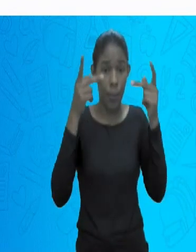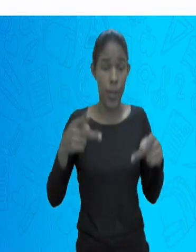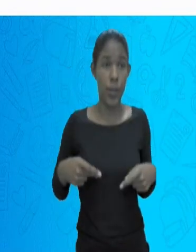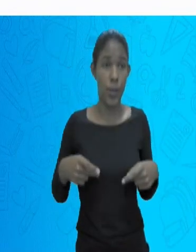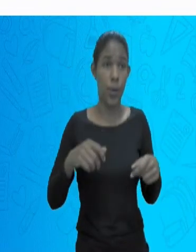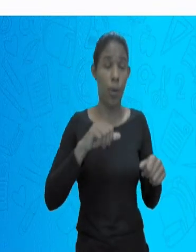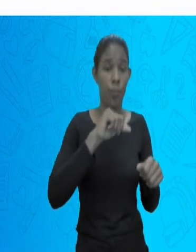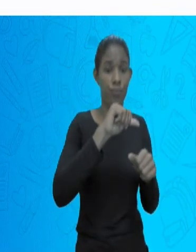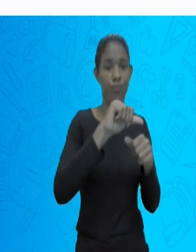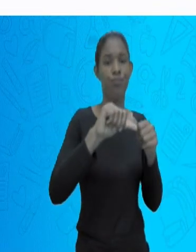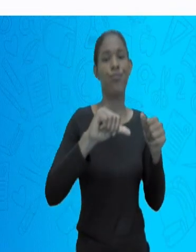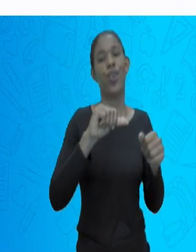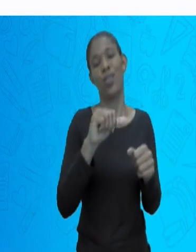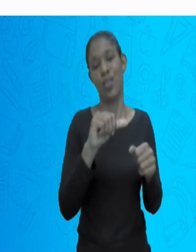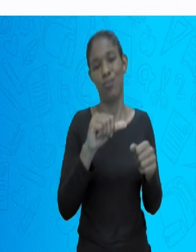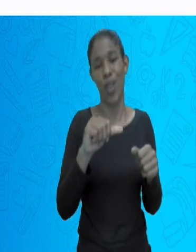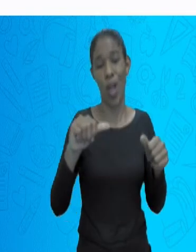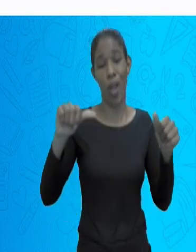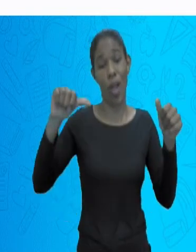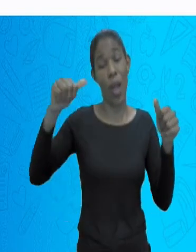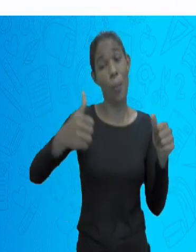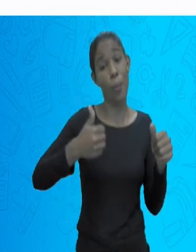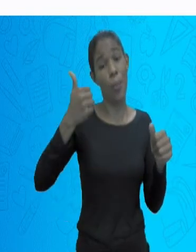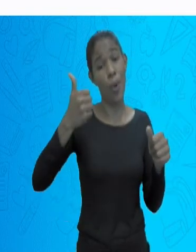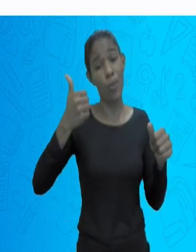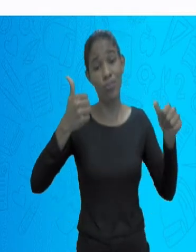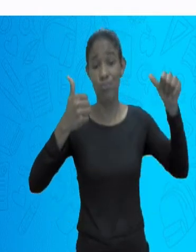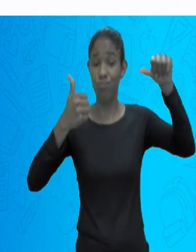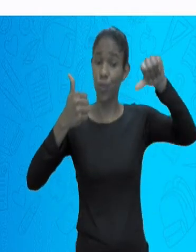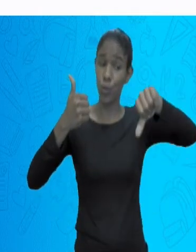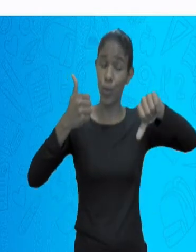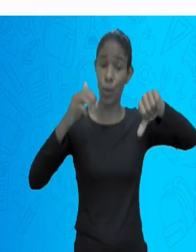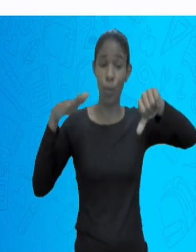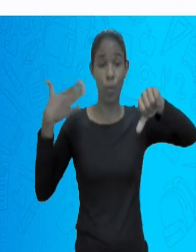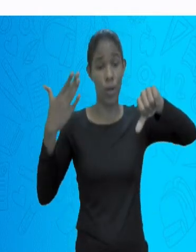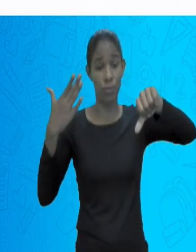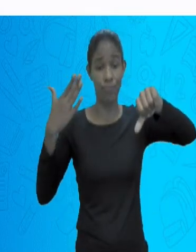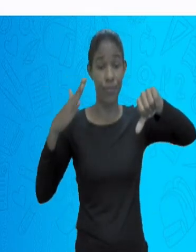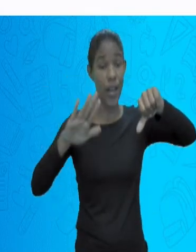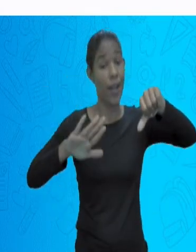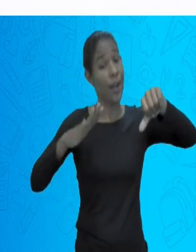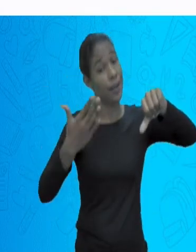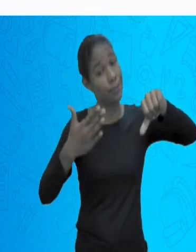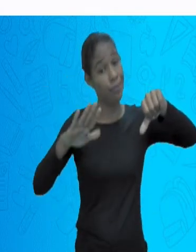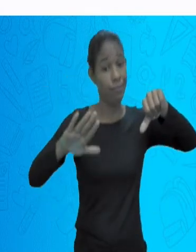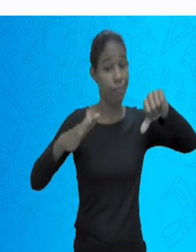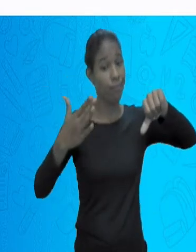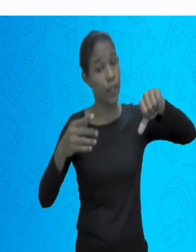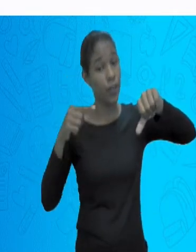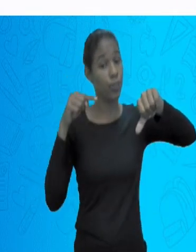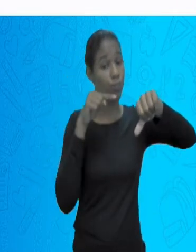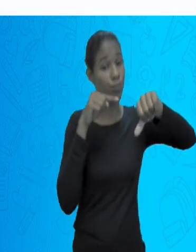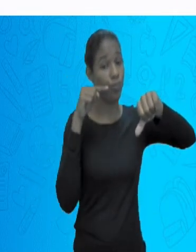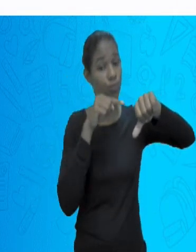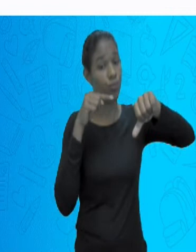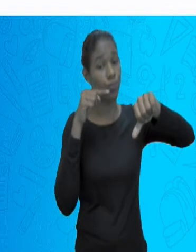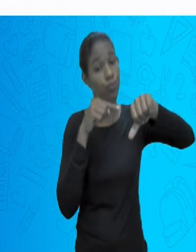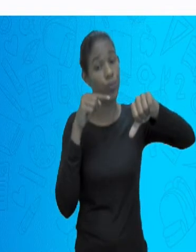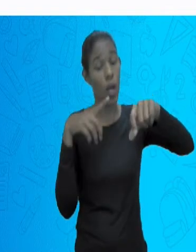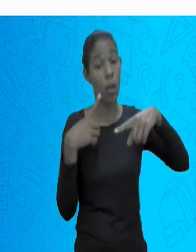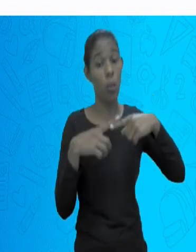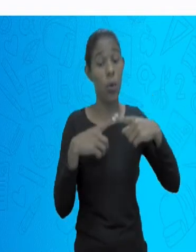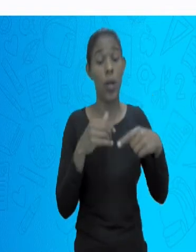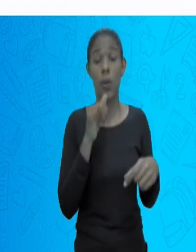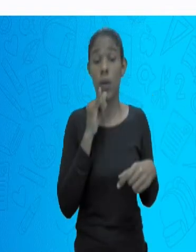e desmatamento são alguns dos exemplos das alterações que prejudicam o meio ambiente. Então, o